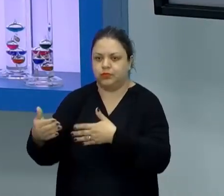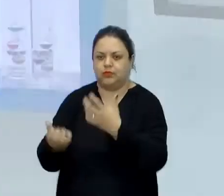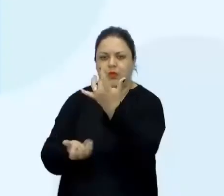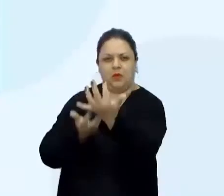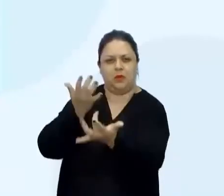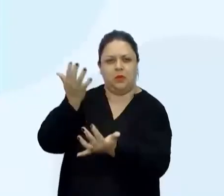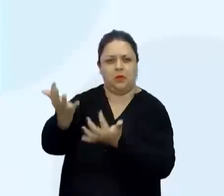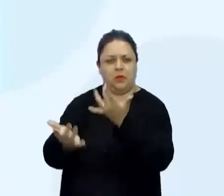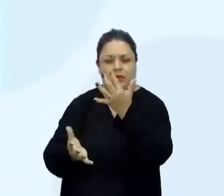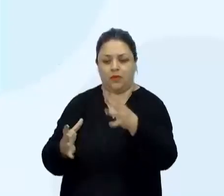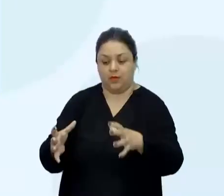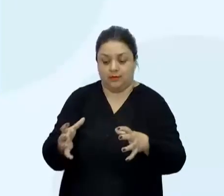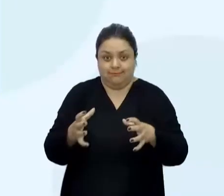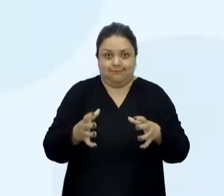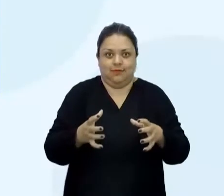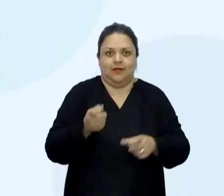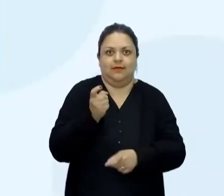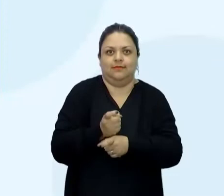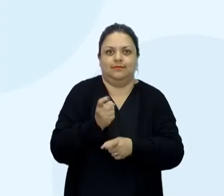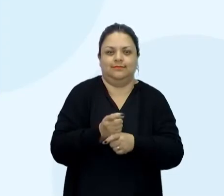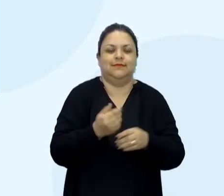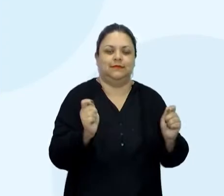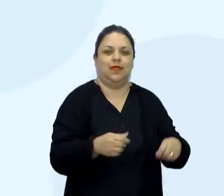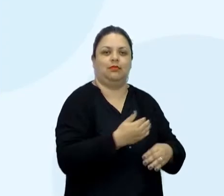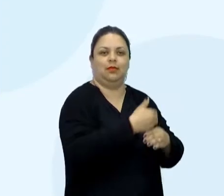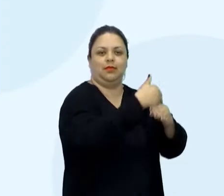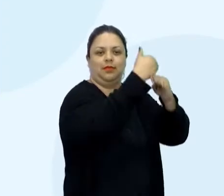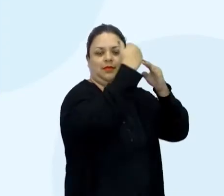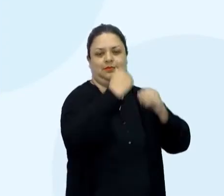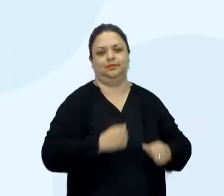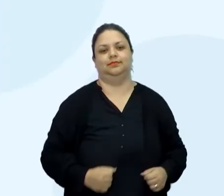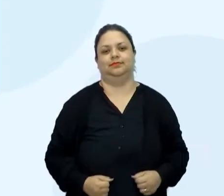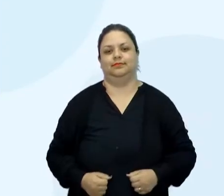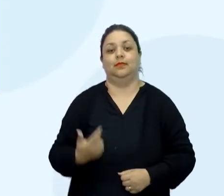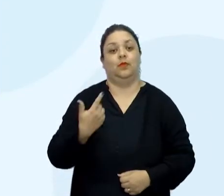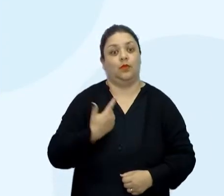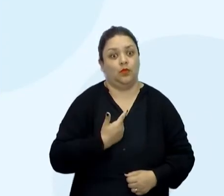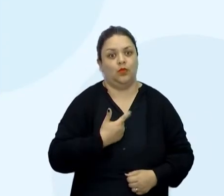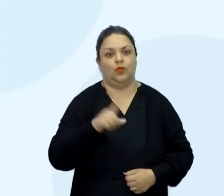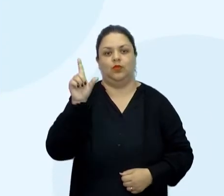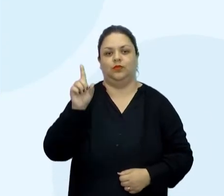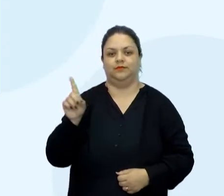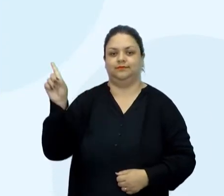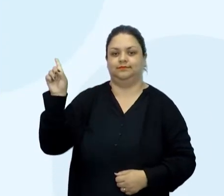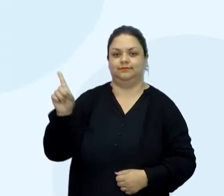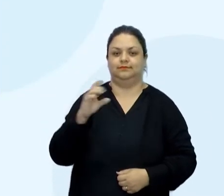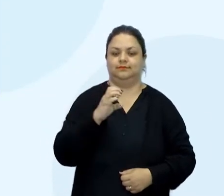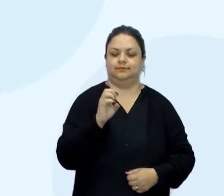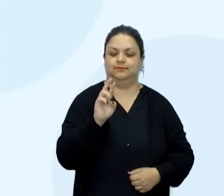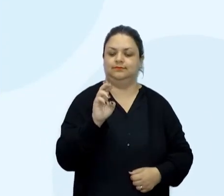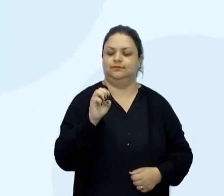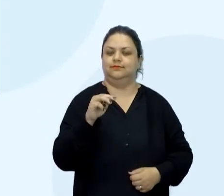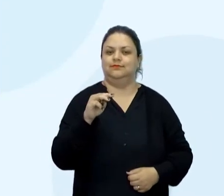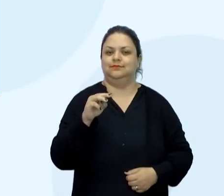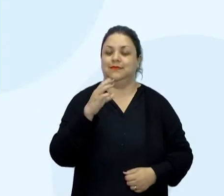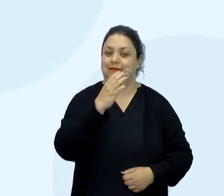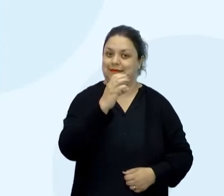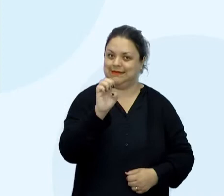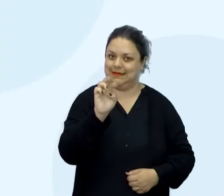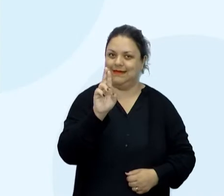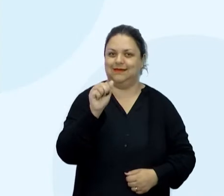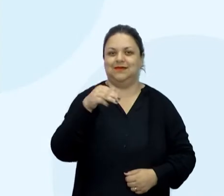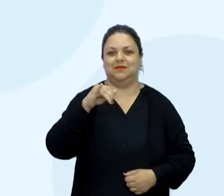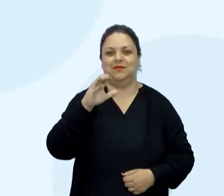E aí a gente vem para as cerâmicas avançadas, tá? Então, esses materiais aí